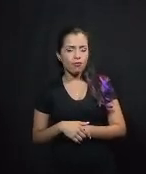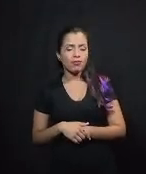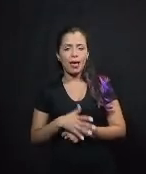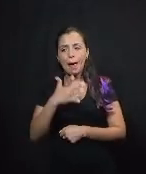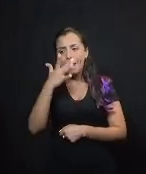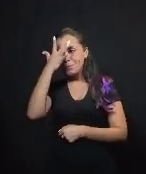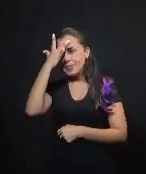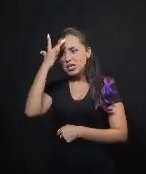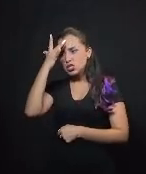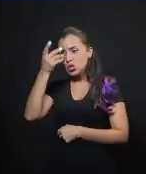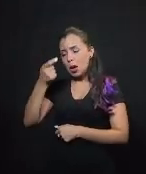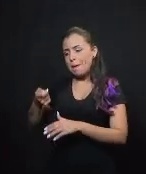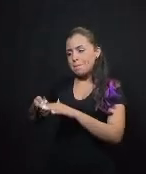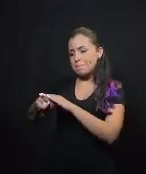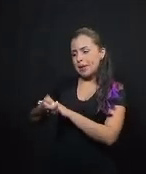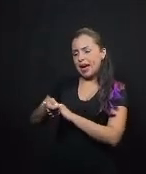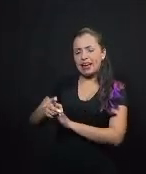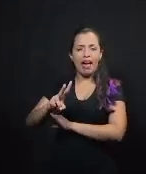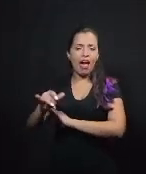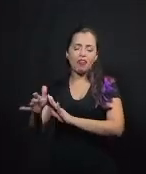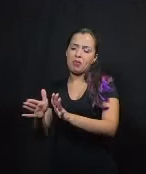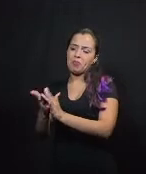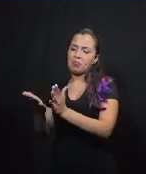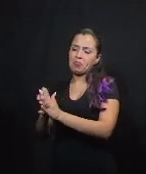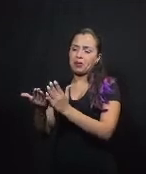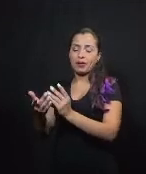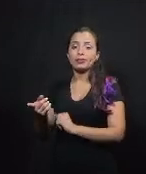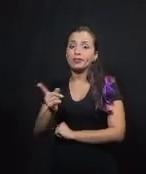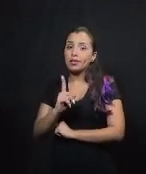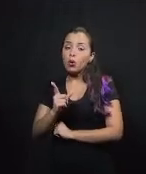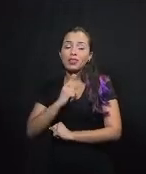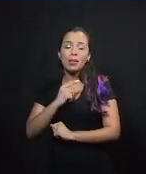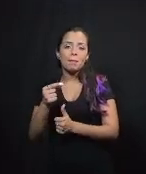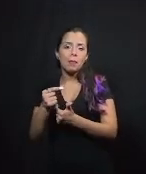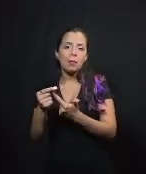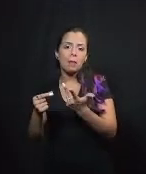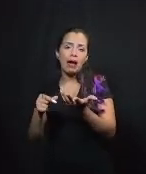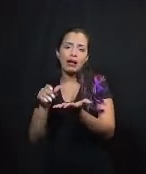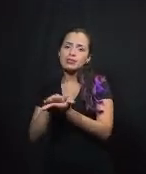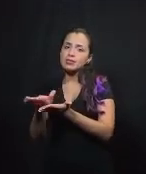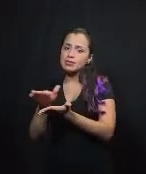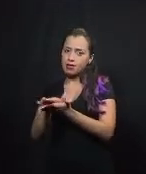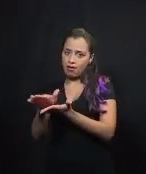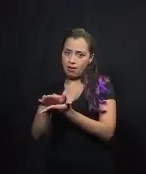essas coisas, que tem fraude, tem tudo isso, mas... Nós estamos falando das